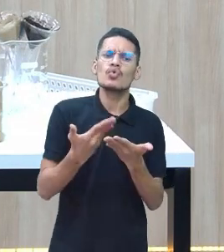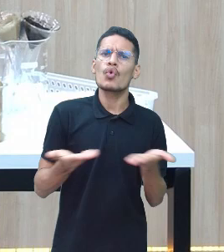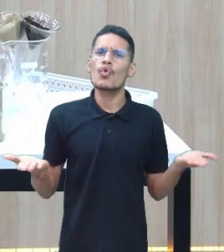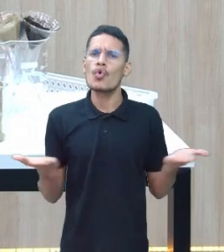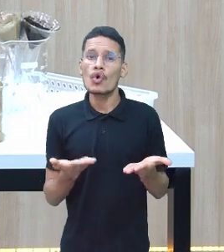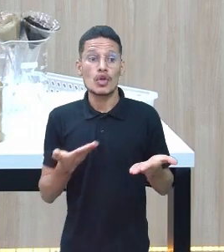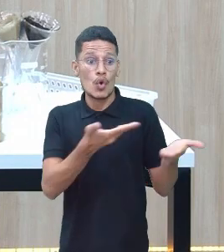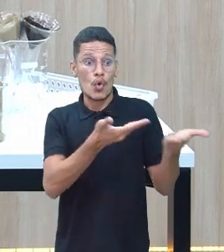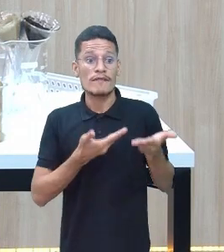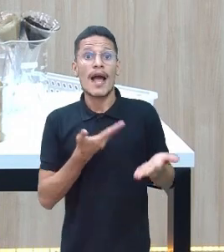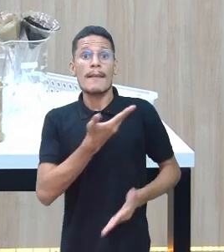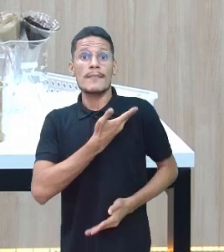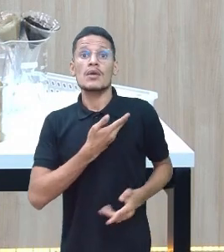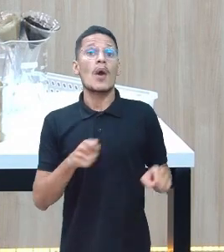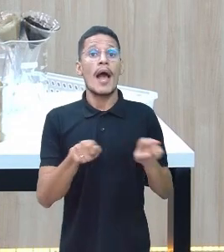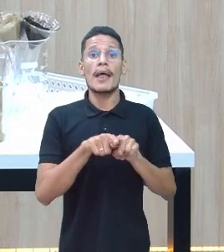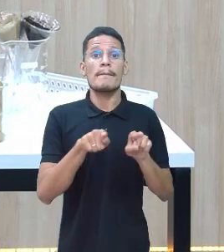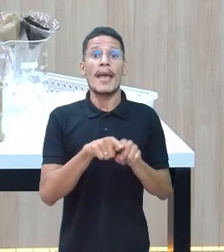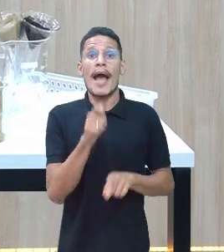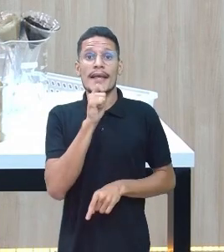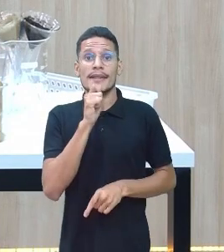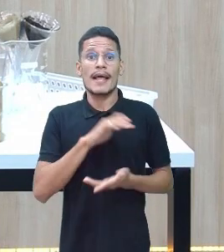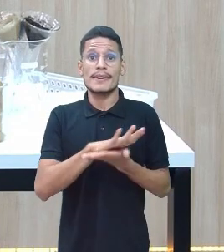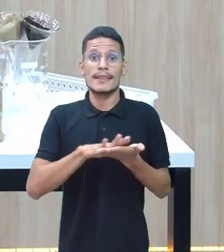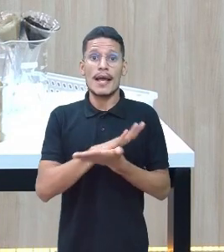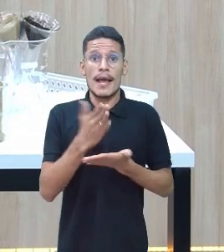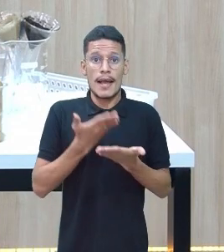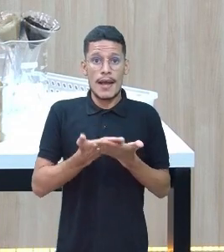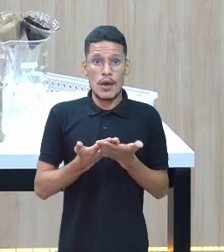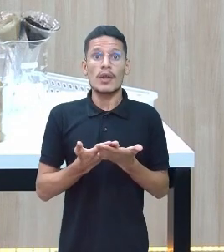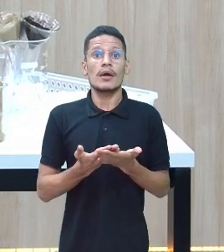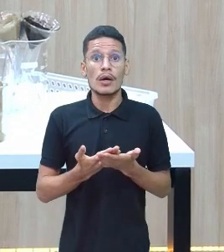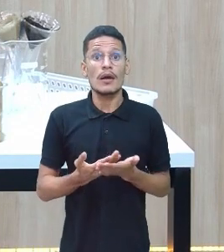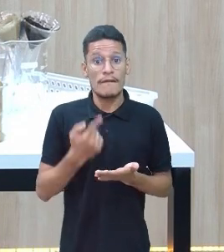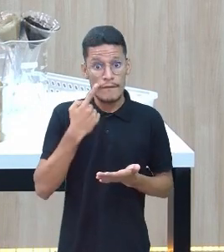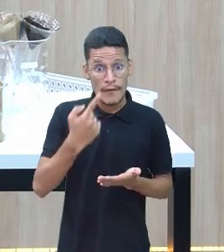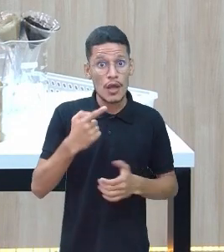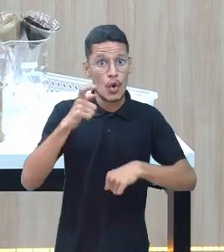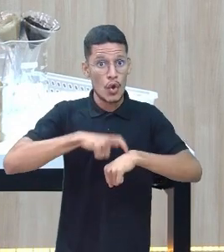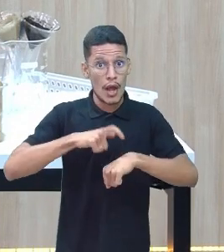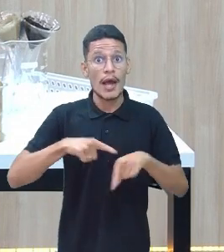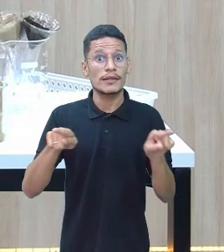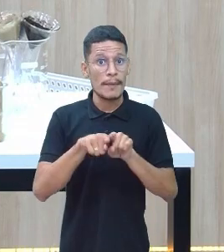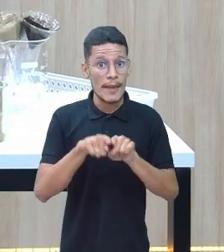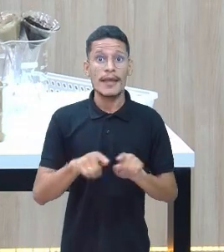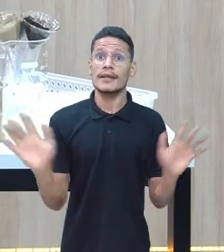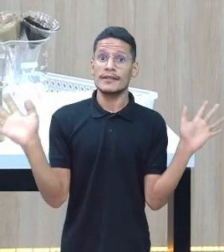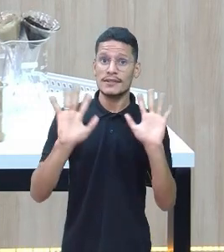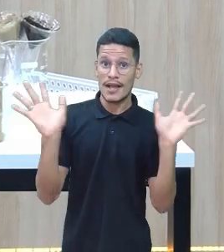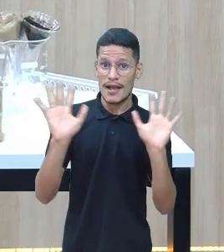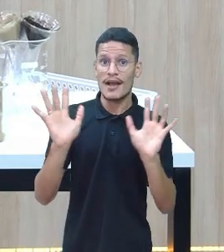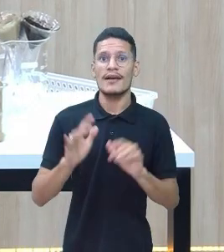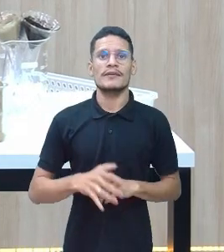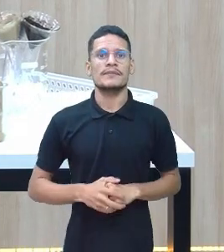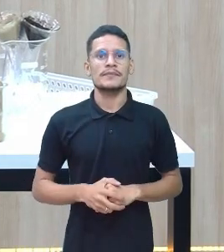Convida os outros amigos que não assistiram ainda às nossas aulas. Dá uma olhada no horário. Tchau, pessoal!